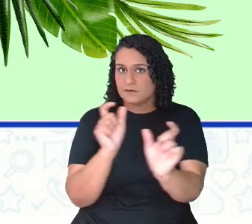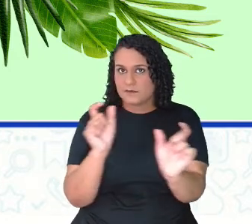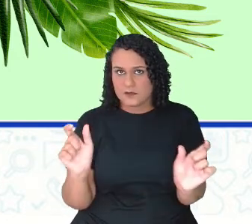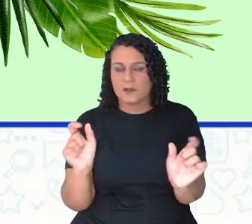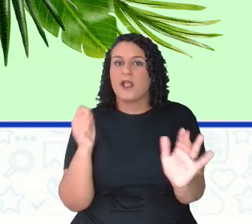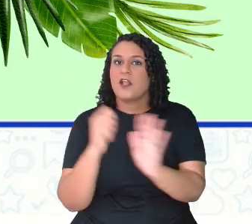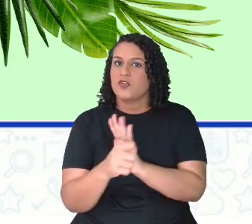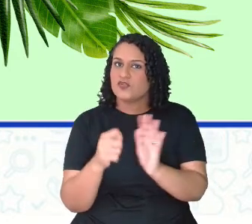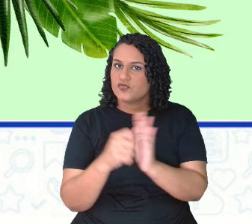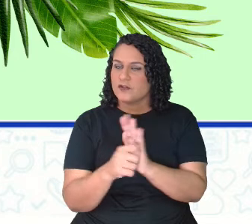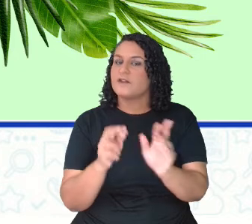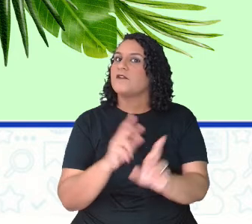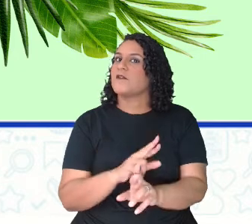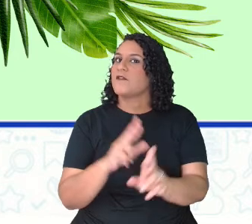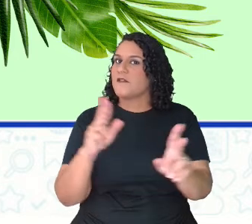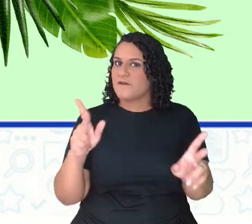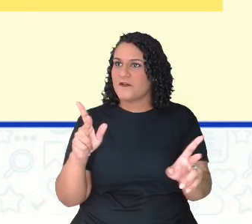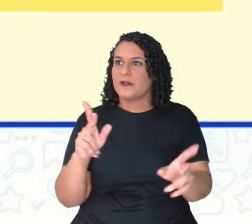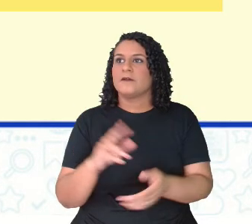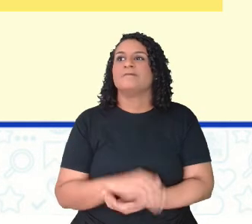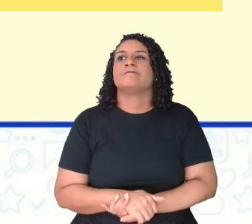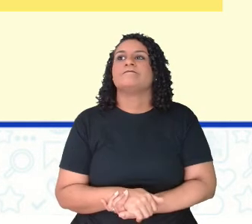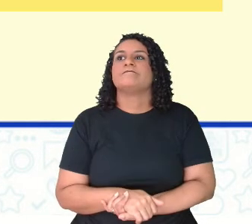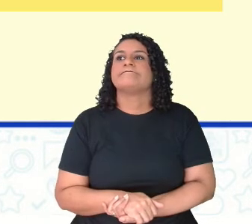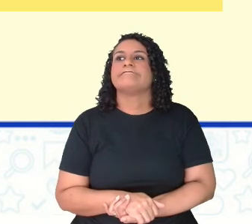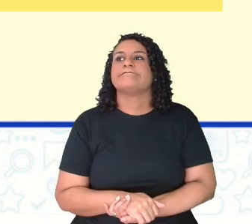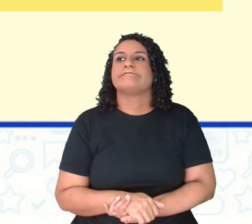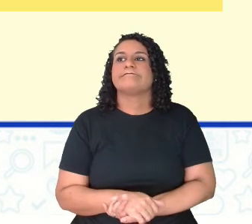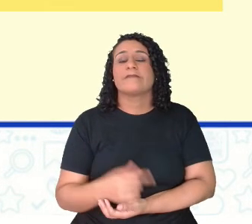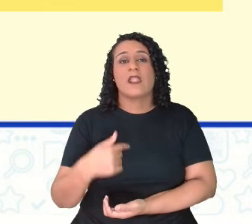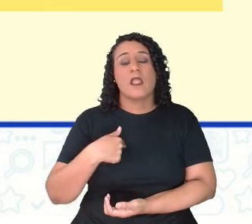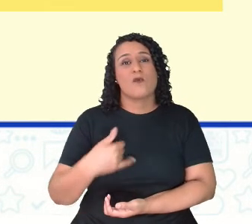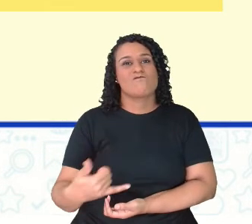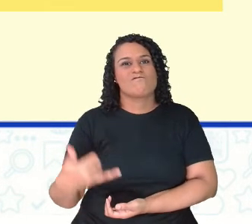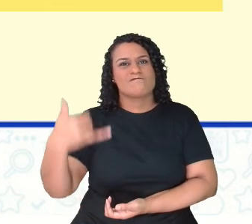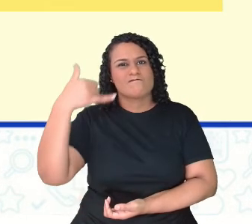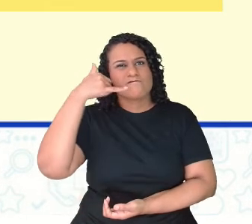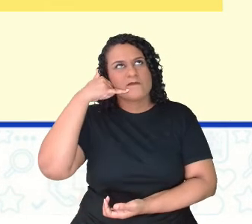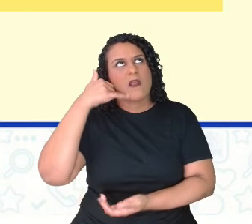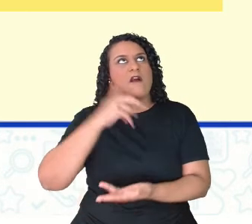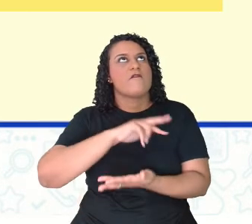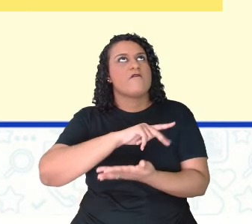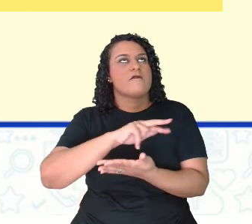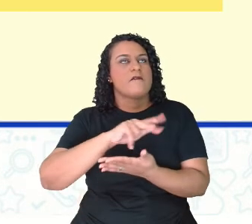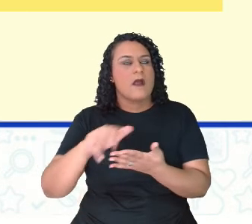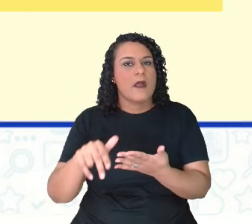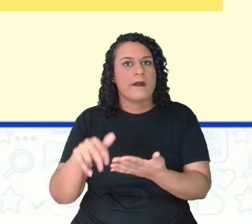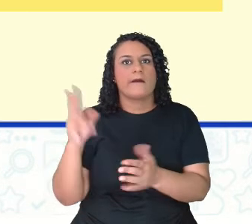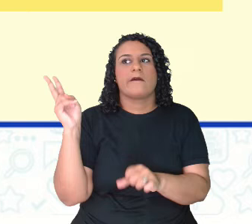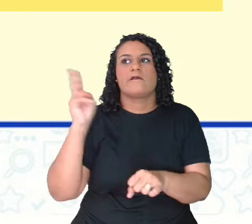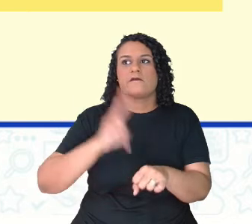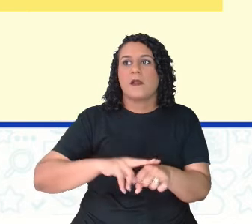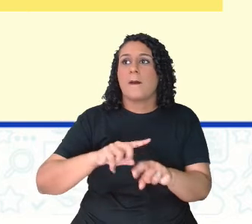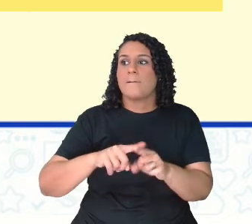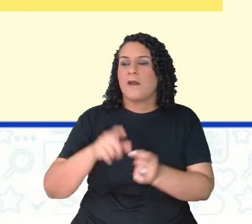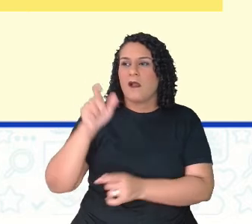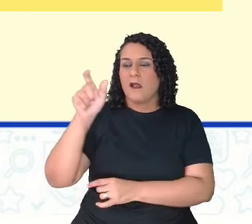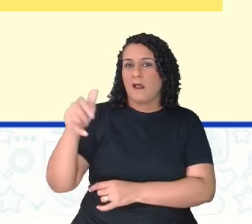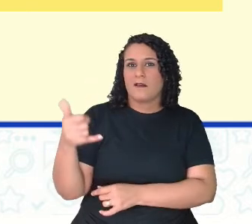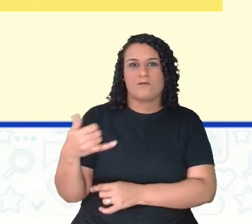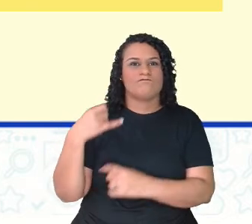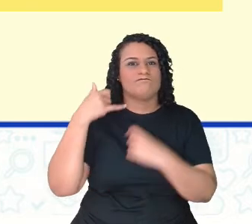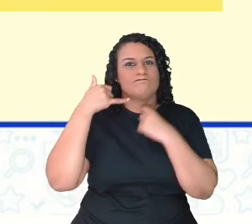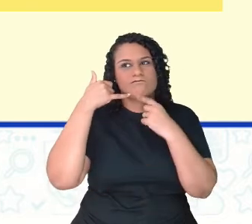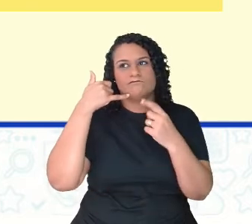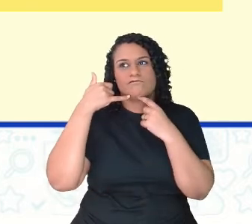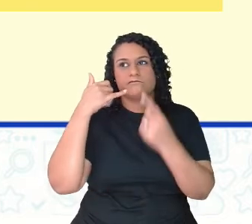da escrita serem diferentes. Eu liguei várias vezes, mas ela não atendeu.